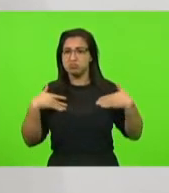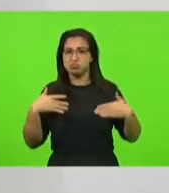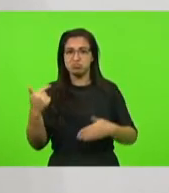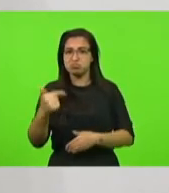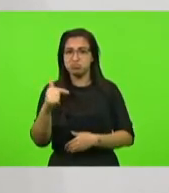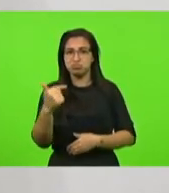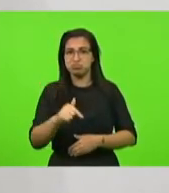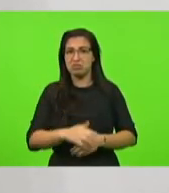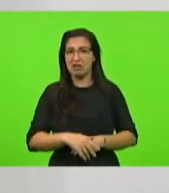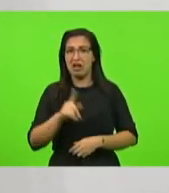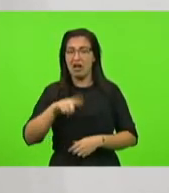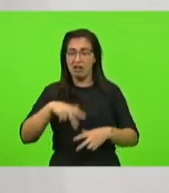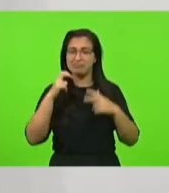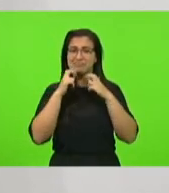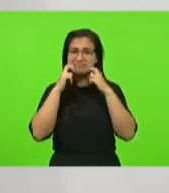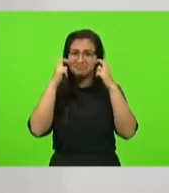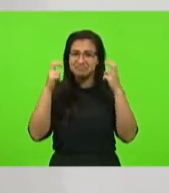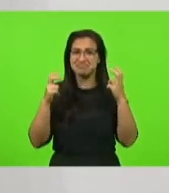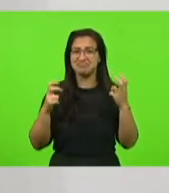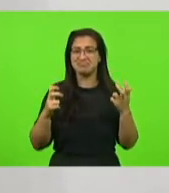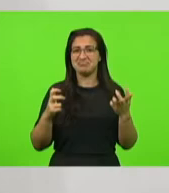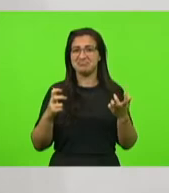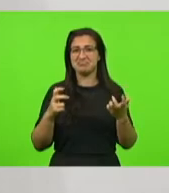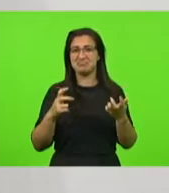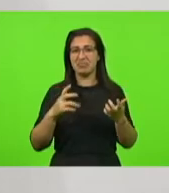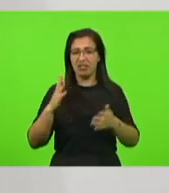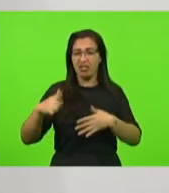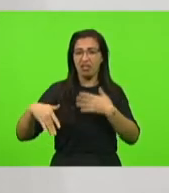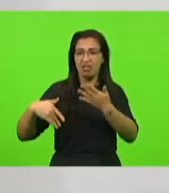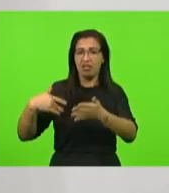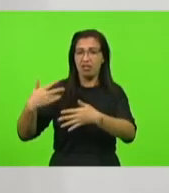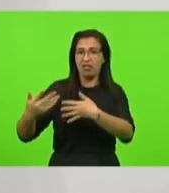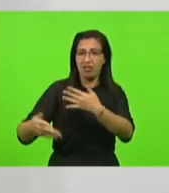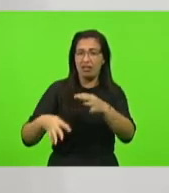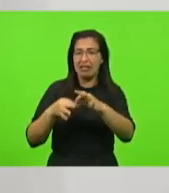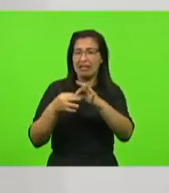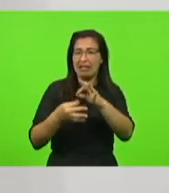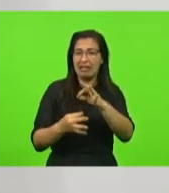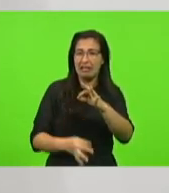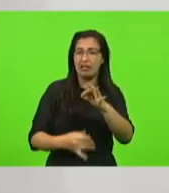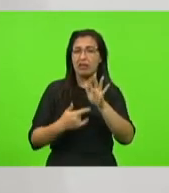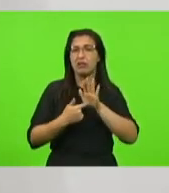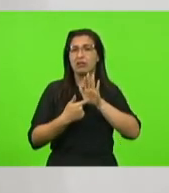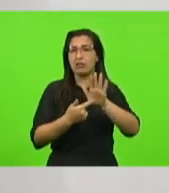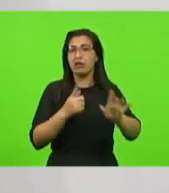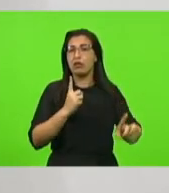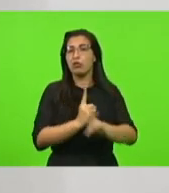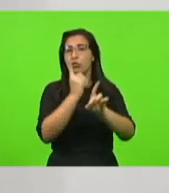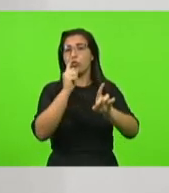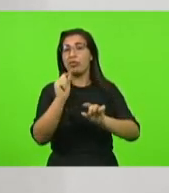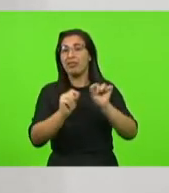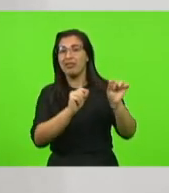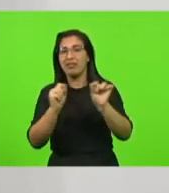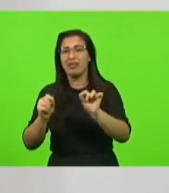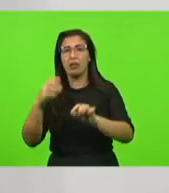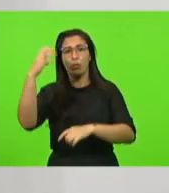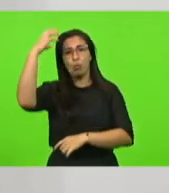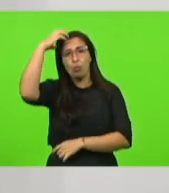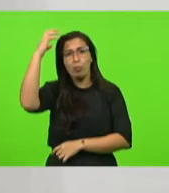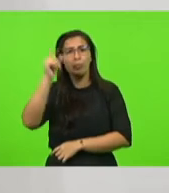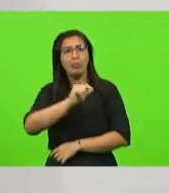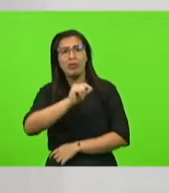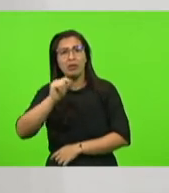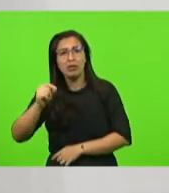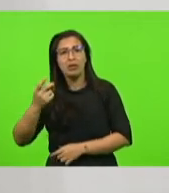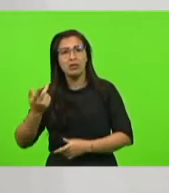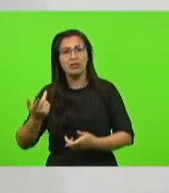essa vergonha de ficar prorrogando o apontamento dos responsáveis e culpados. Os